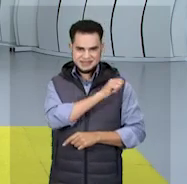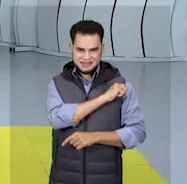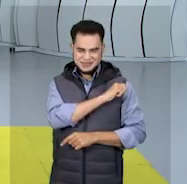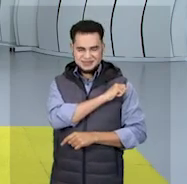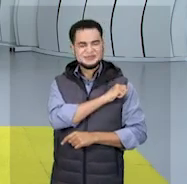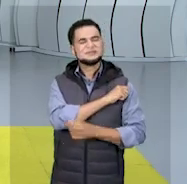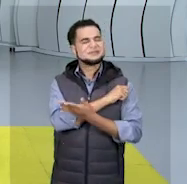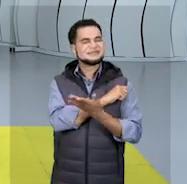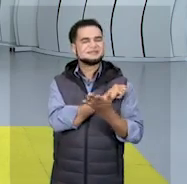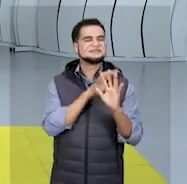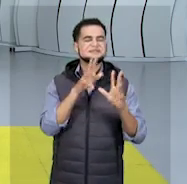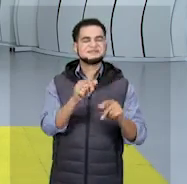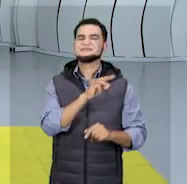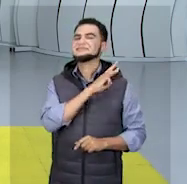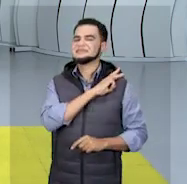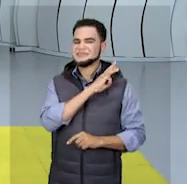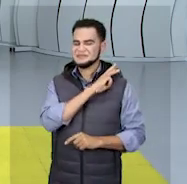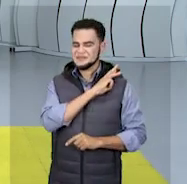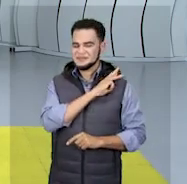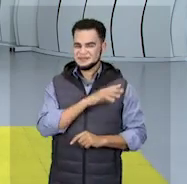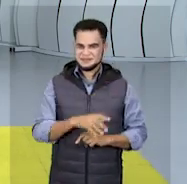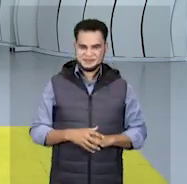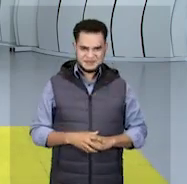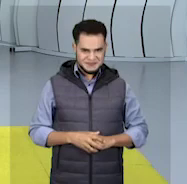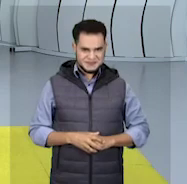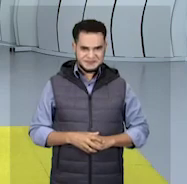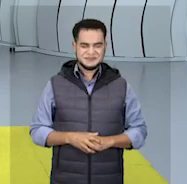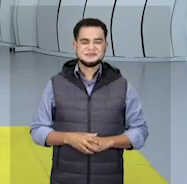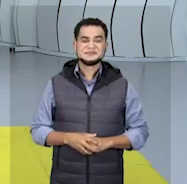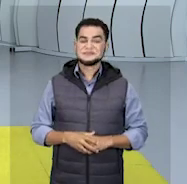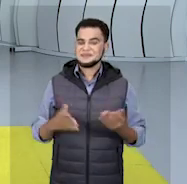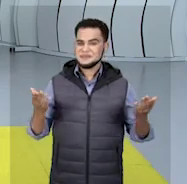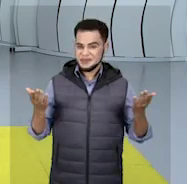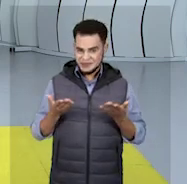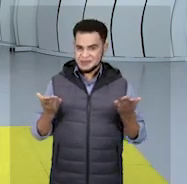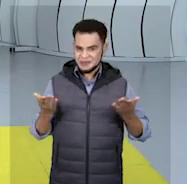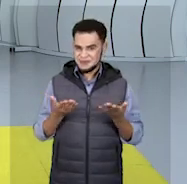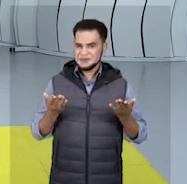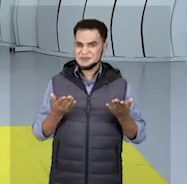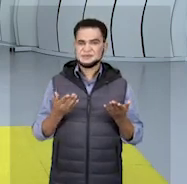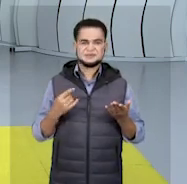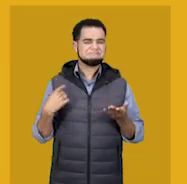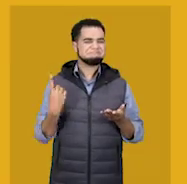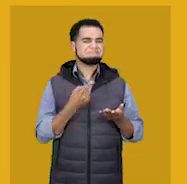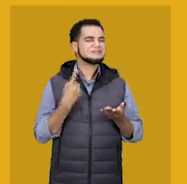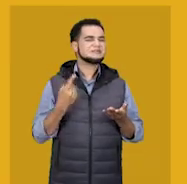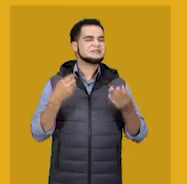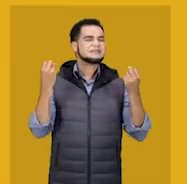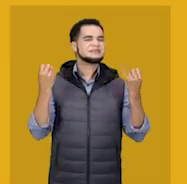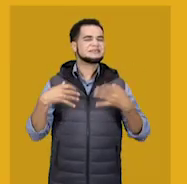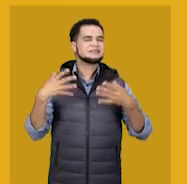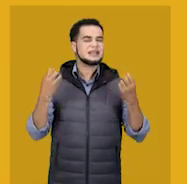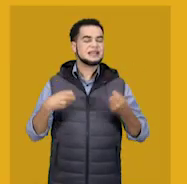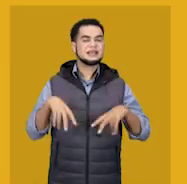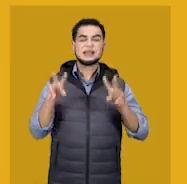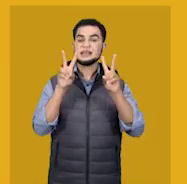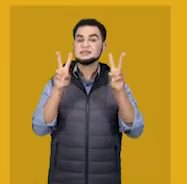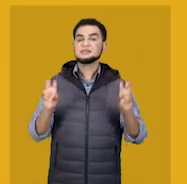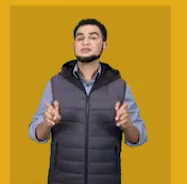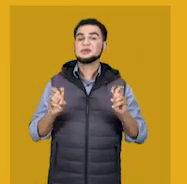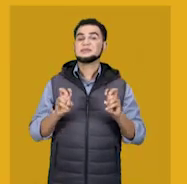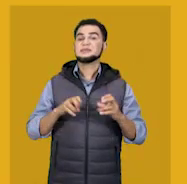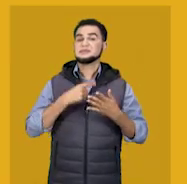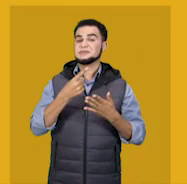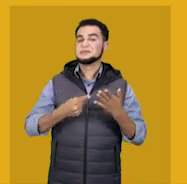e aluna do terceiro ano do ensino médio. Hoje nós estamos falando do conteúdo relativo ao